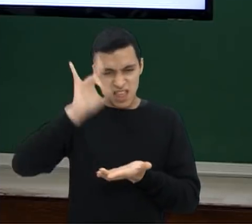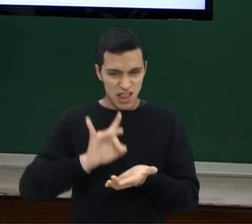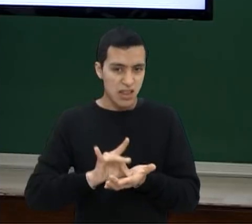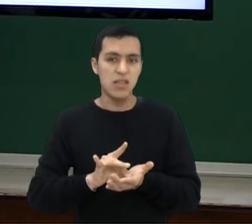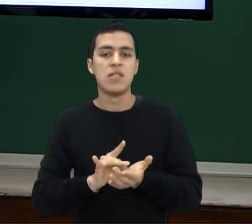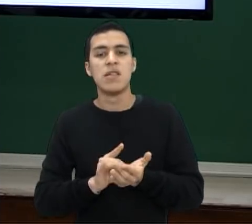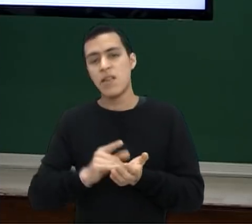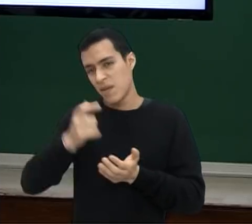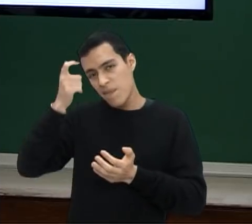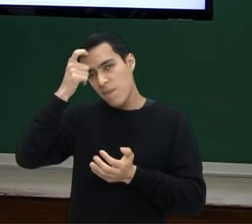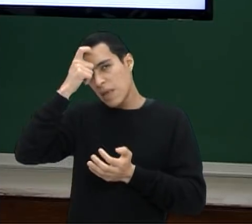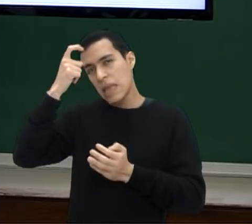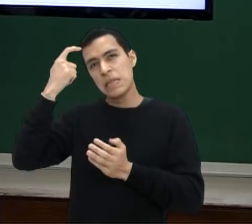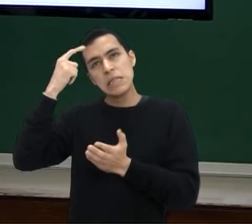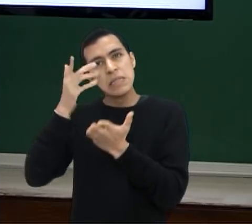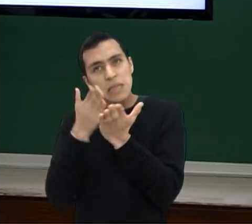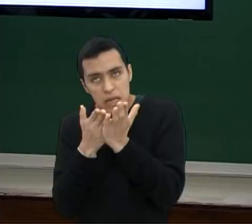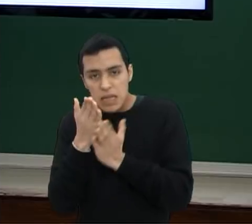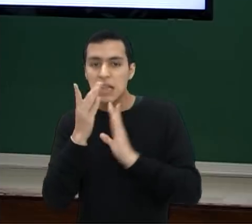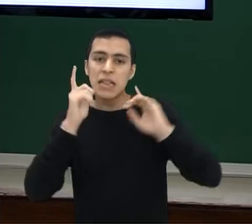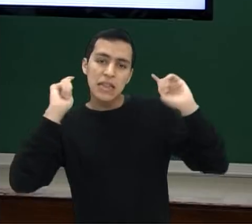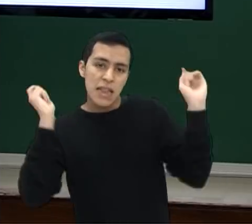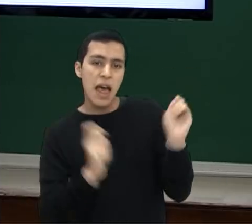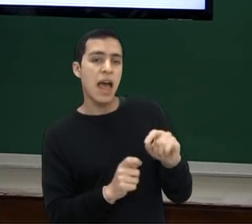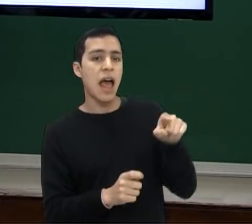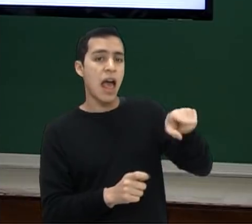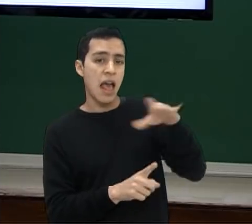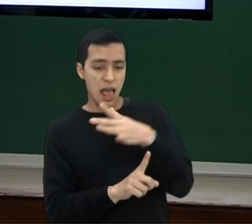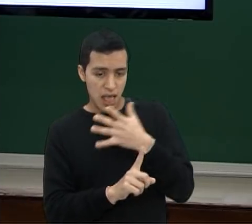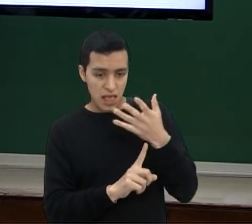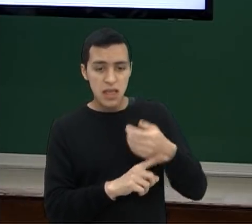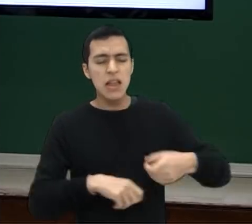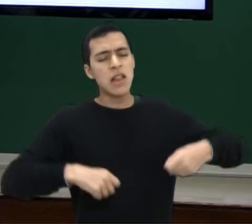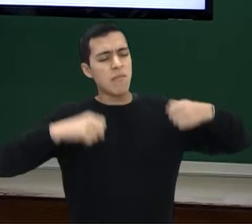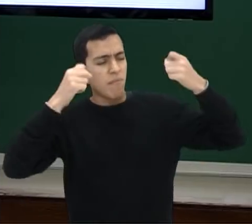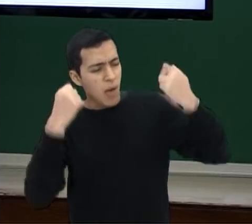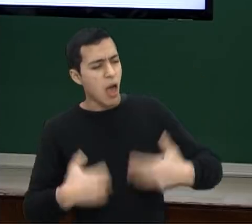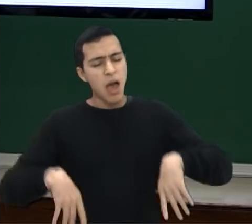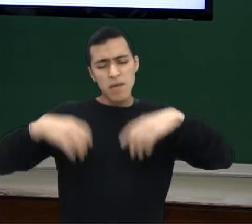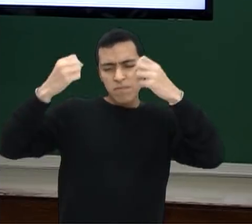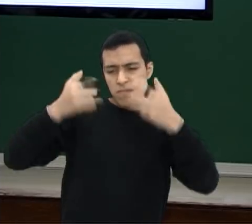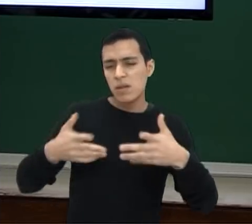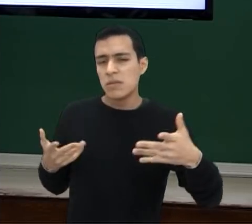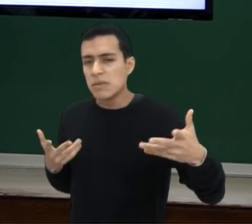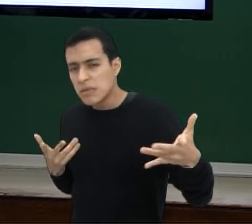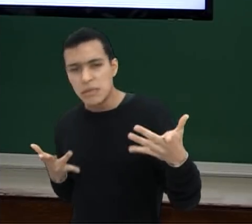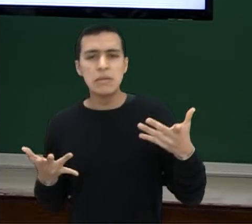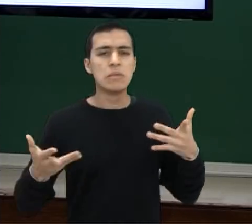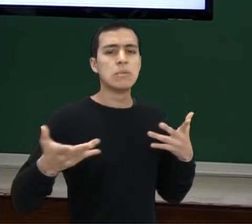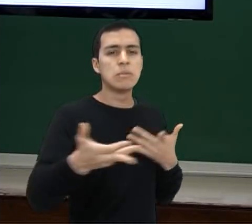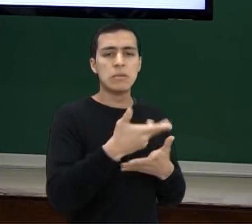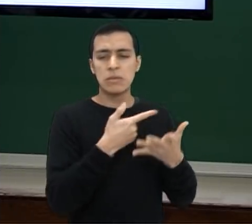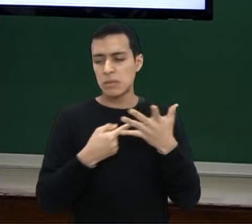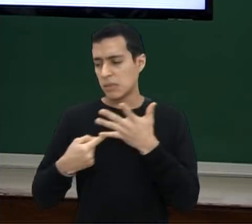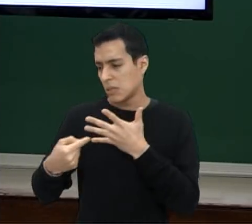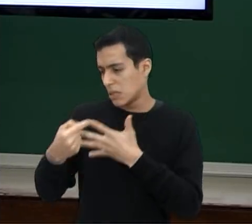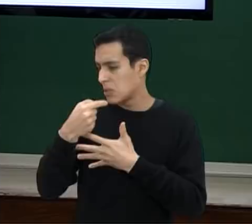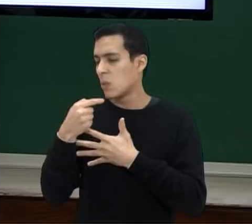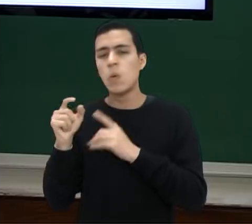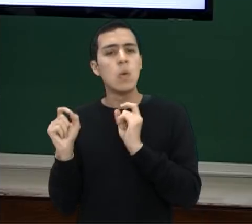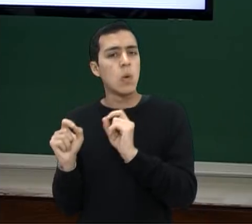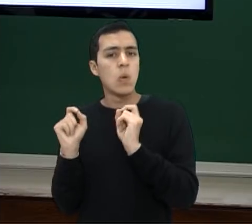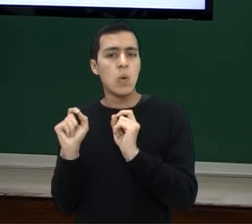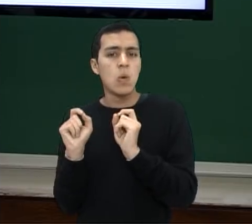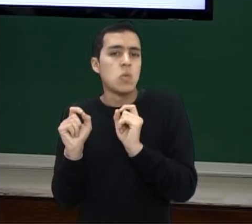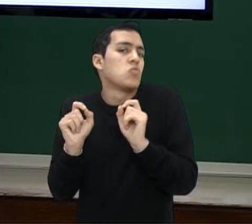pensamento que traz ali a possibilidade de, na arte, serem trabalhadas questões que não